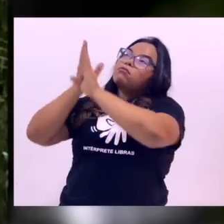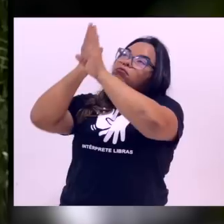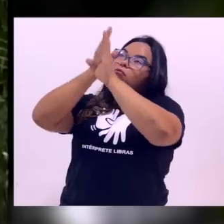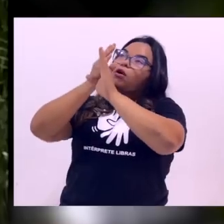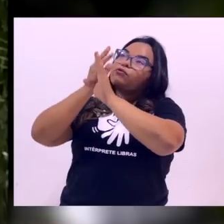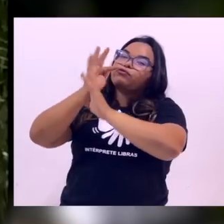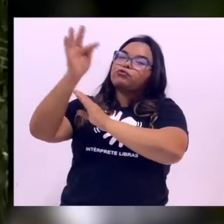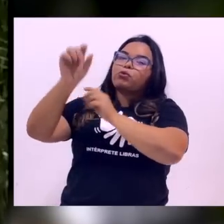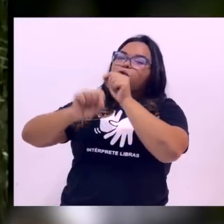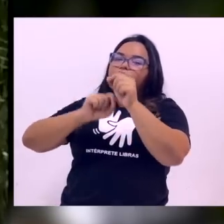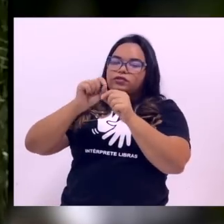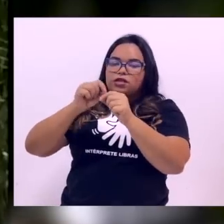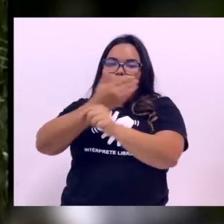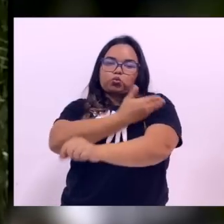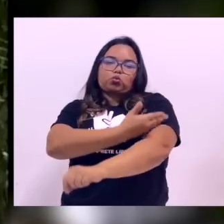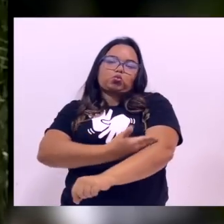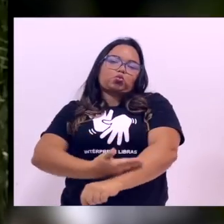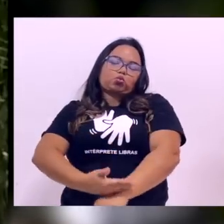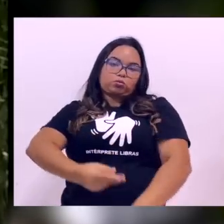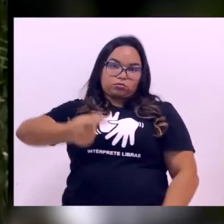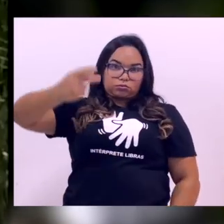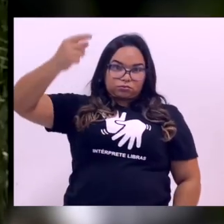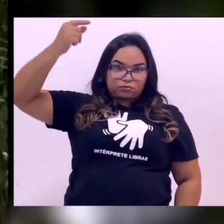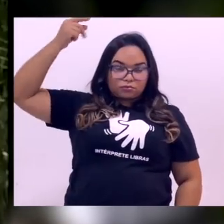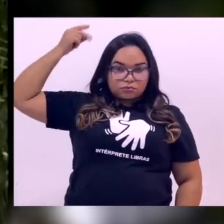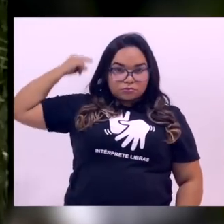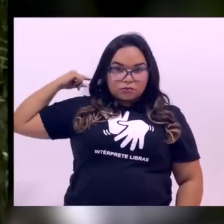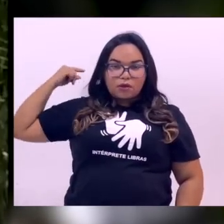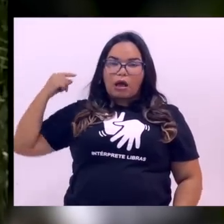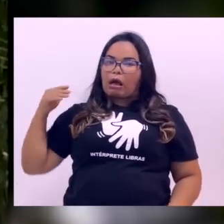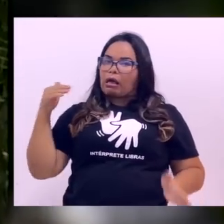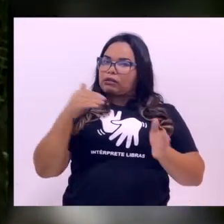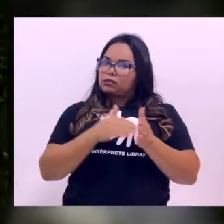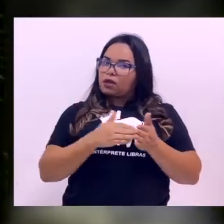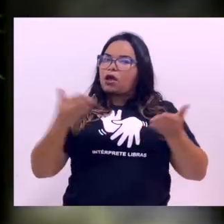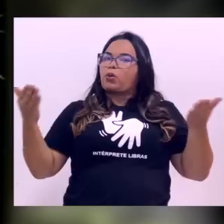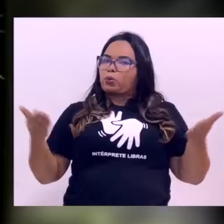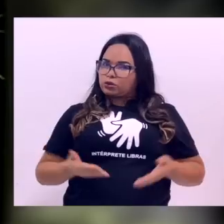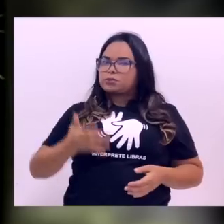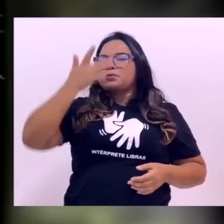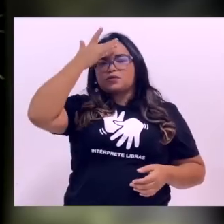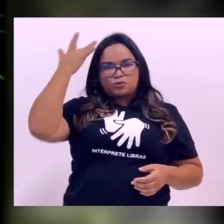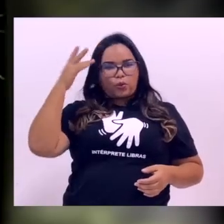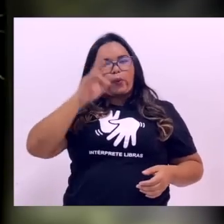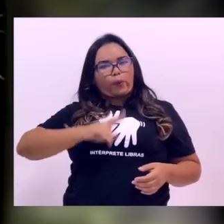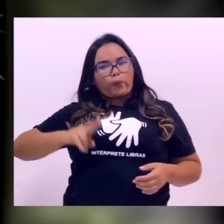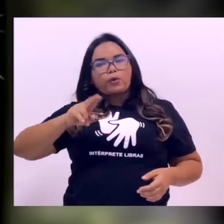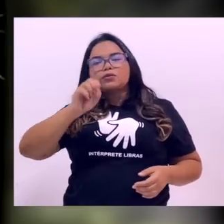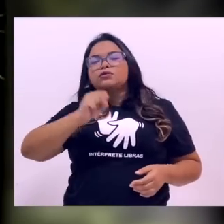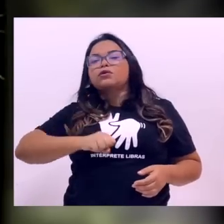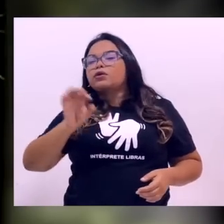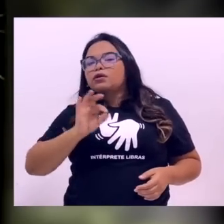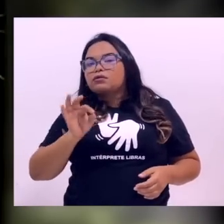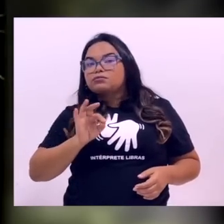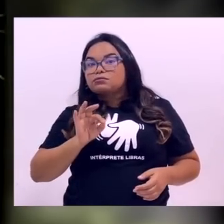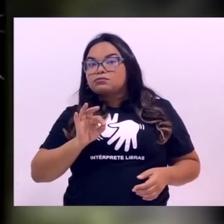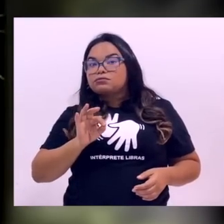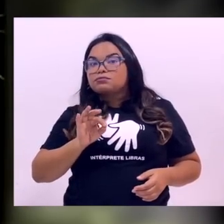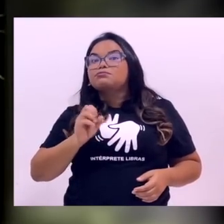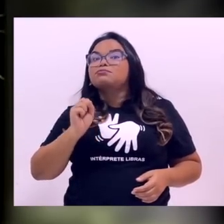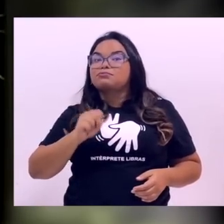haveria de fazer. Trata-se de um costume antigo que ainda se pratica no século presente. Sim ou